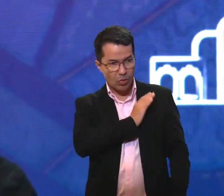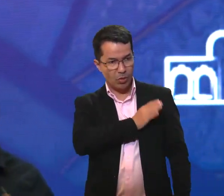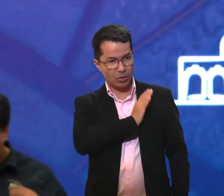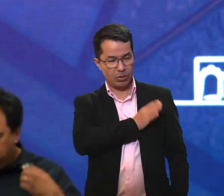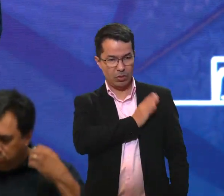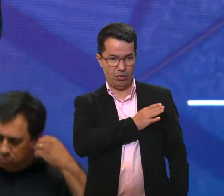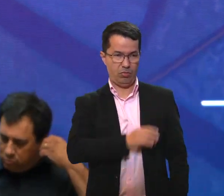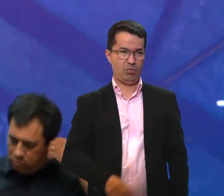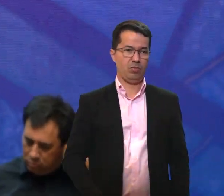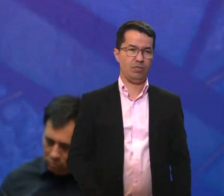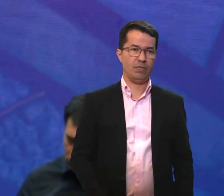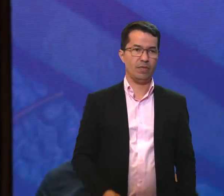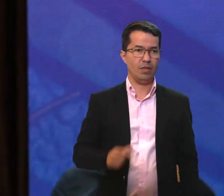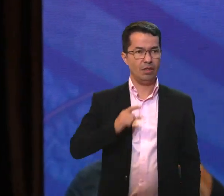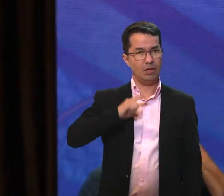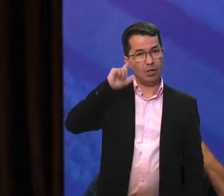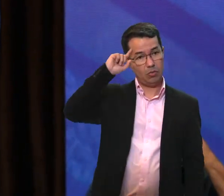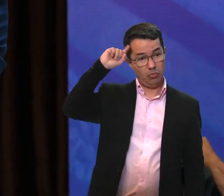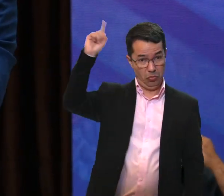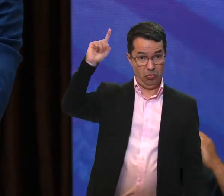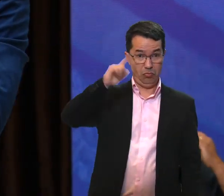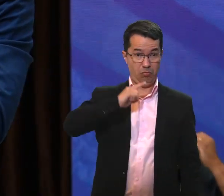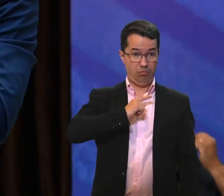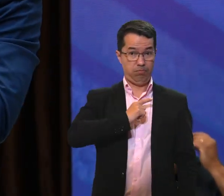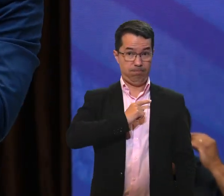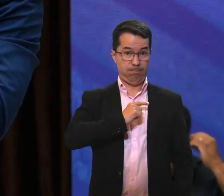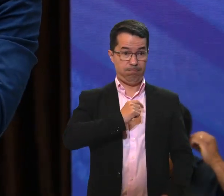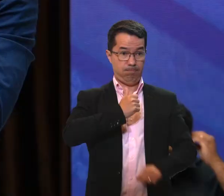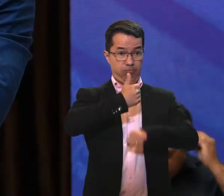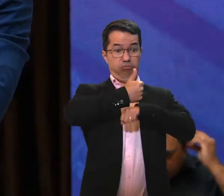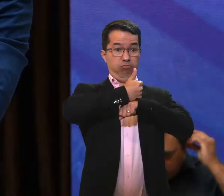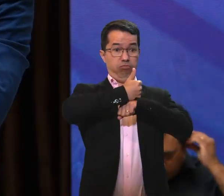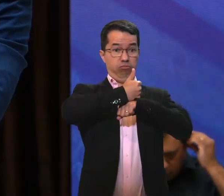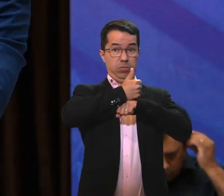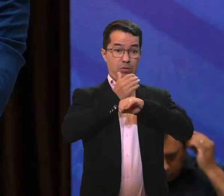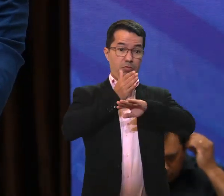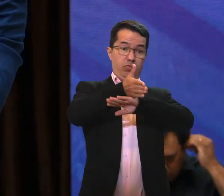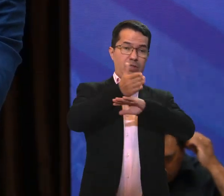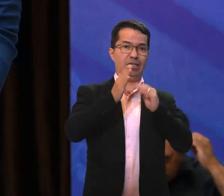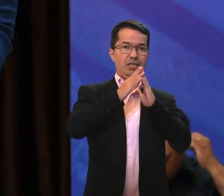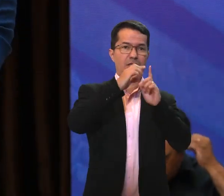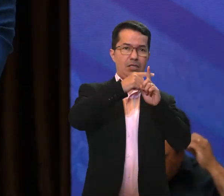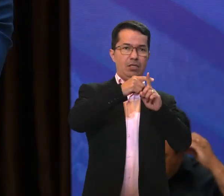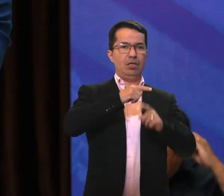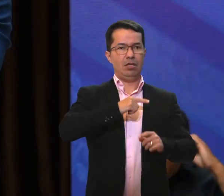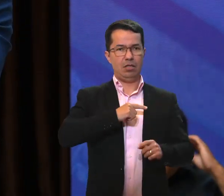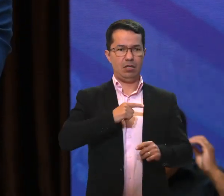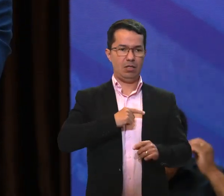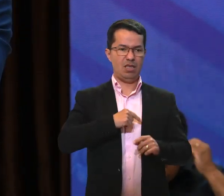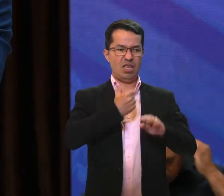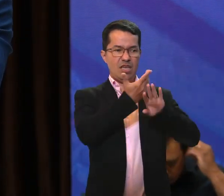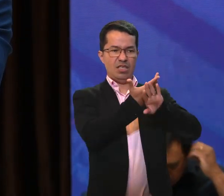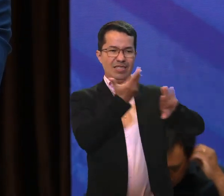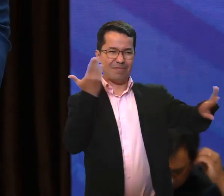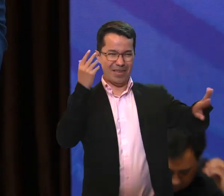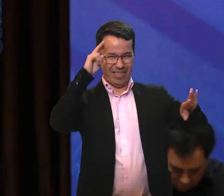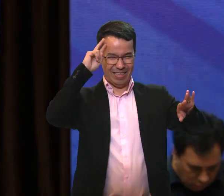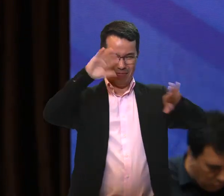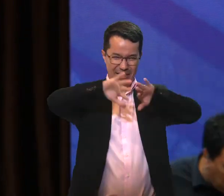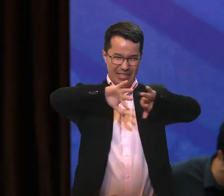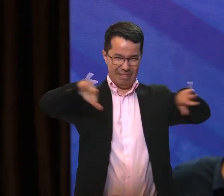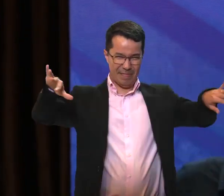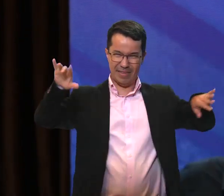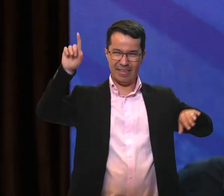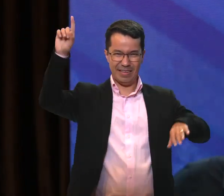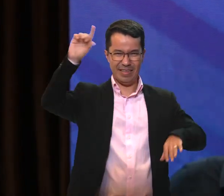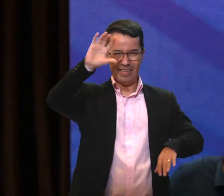Um dia chegaram autoridades na igreja e os negros estavam trabalhando. Era o tempo do apartheid. E aquele